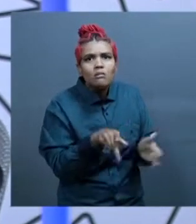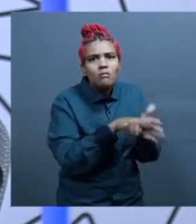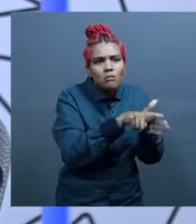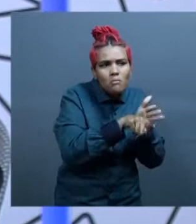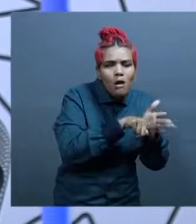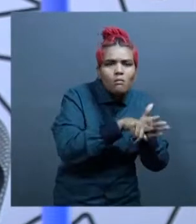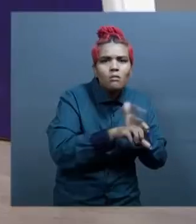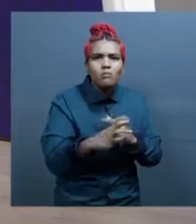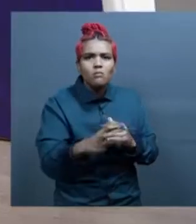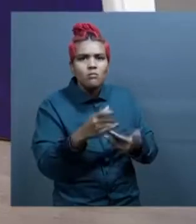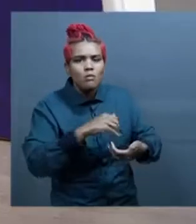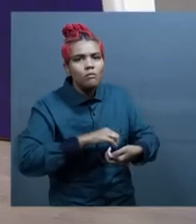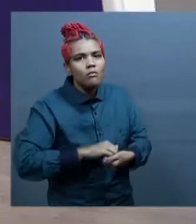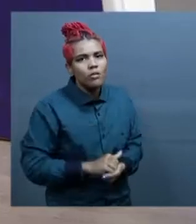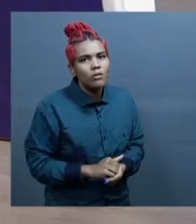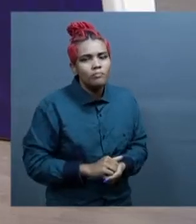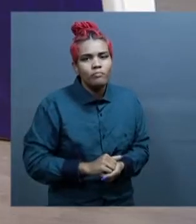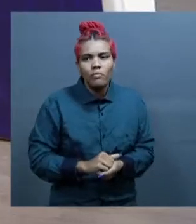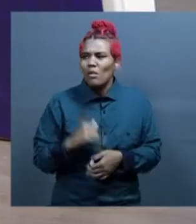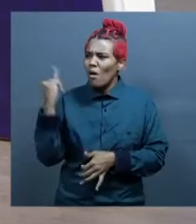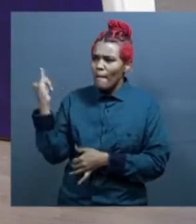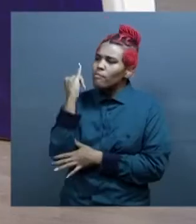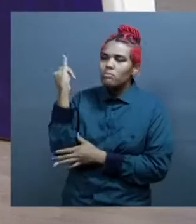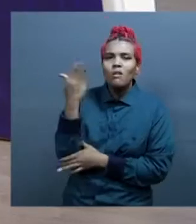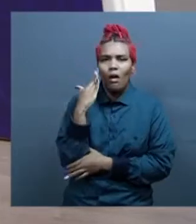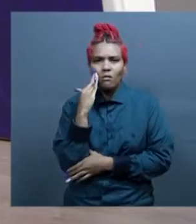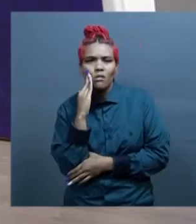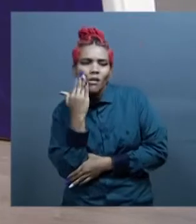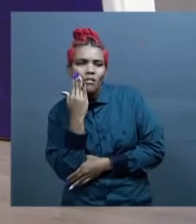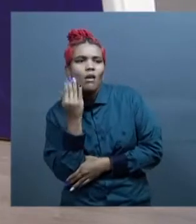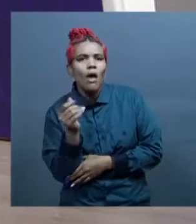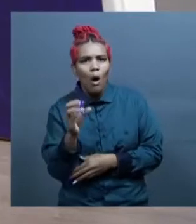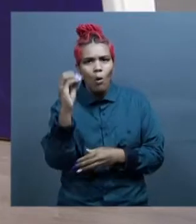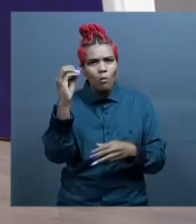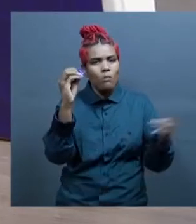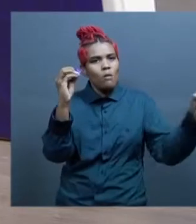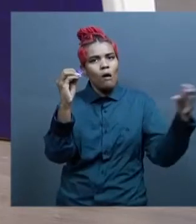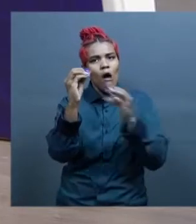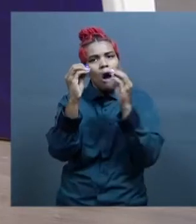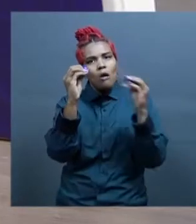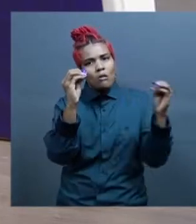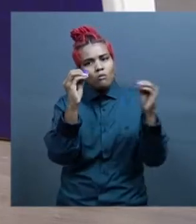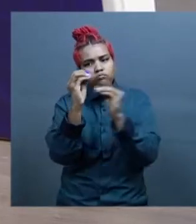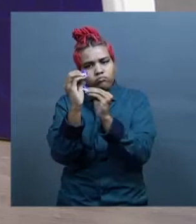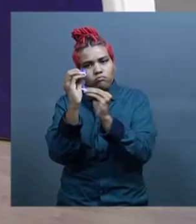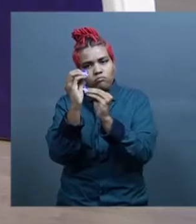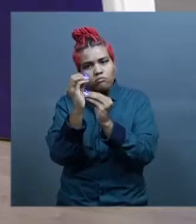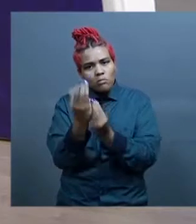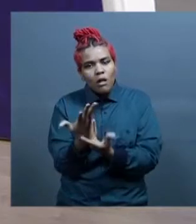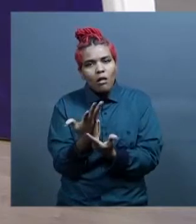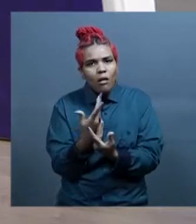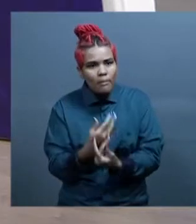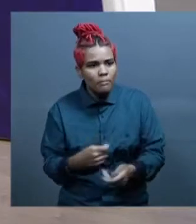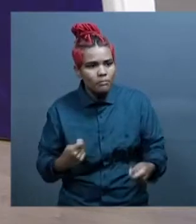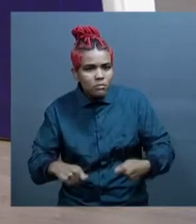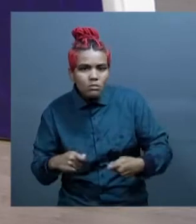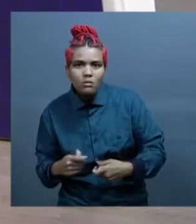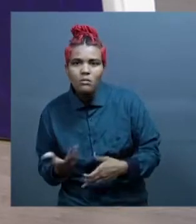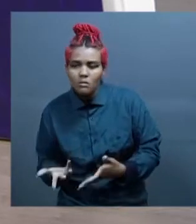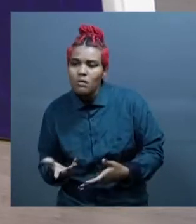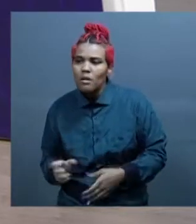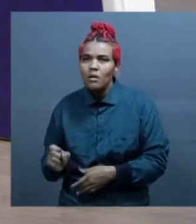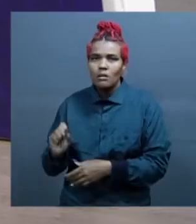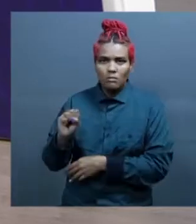e é importante a gente entender também o efeito estufa é um fenômeno natural necessário para o planeta